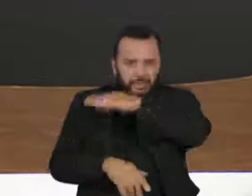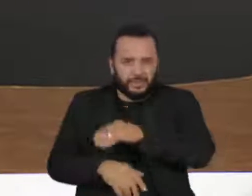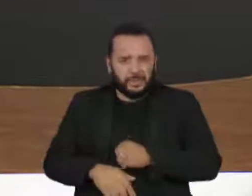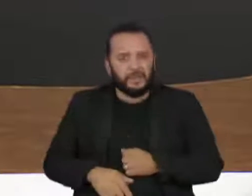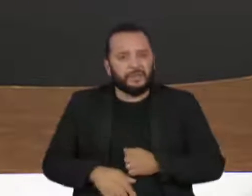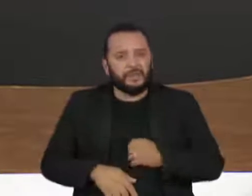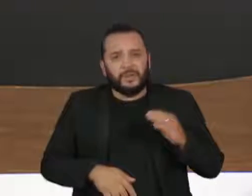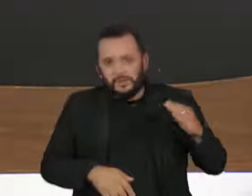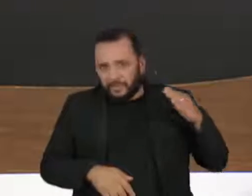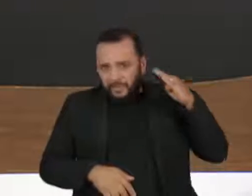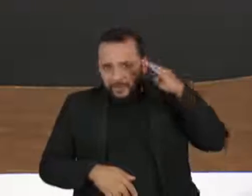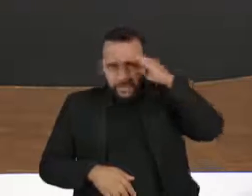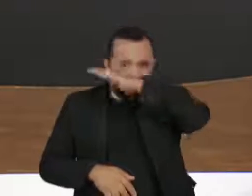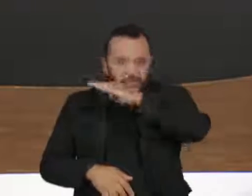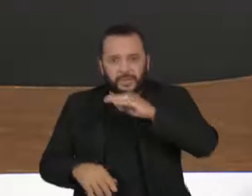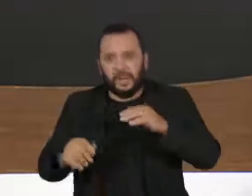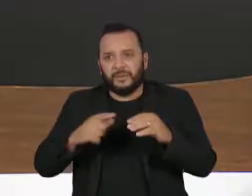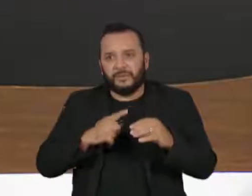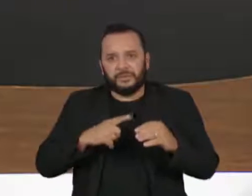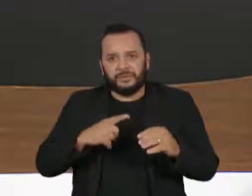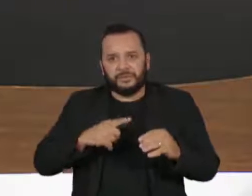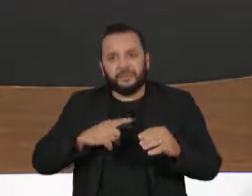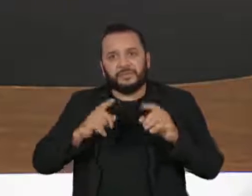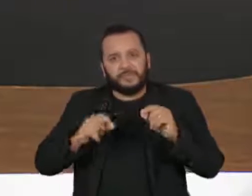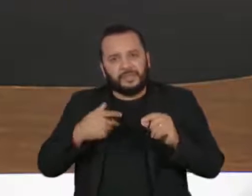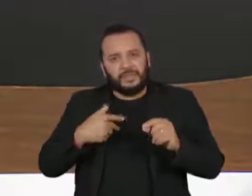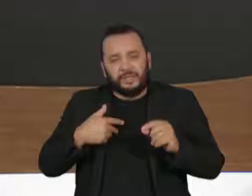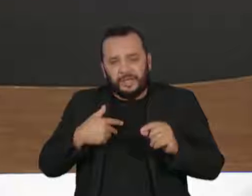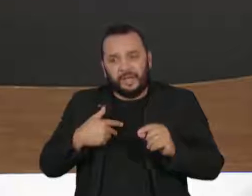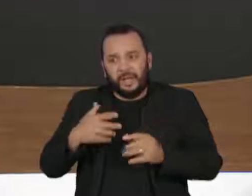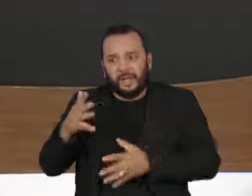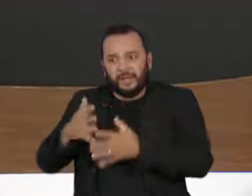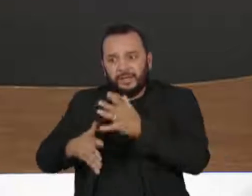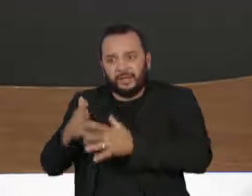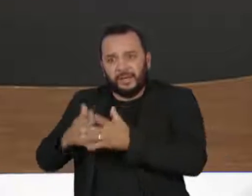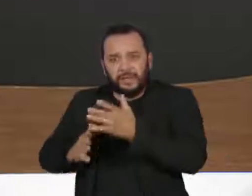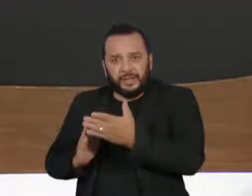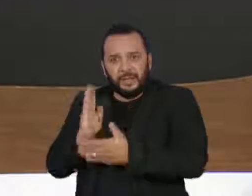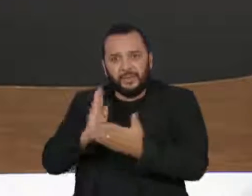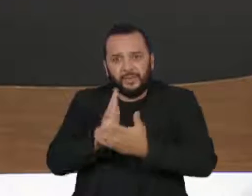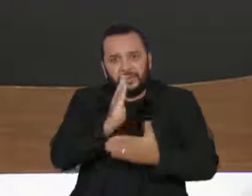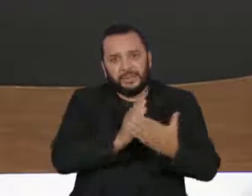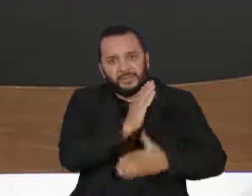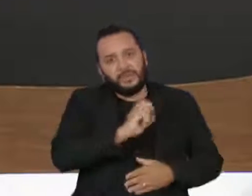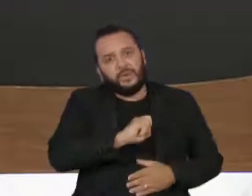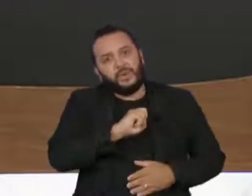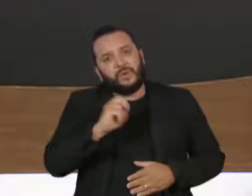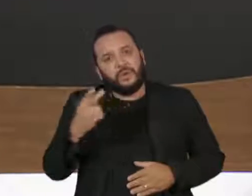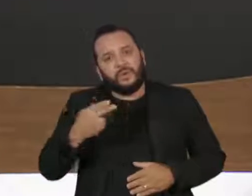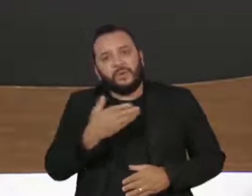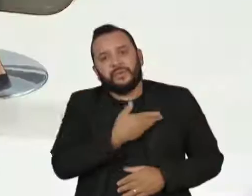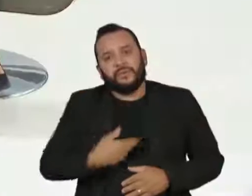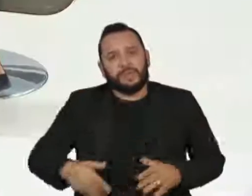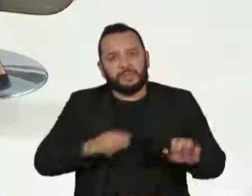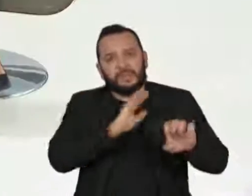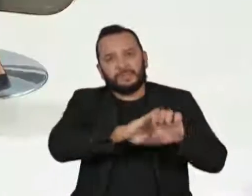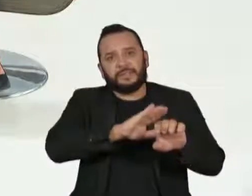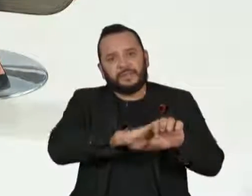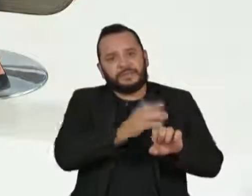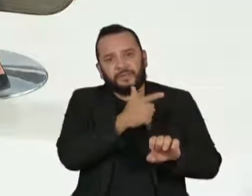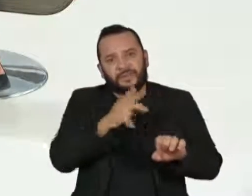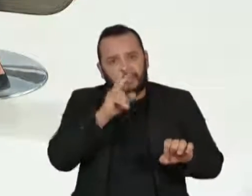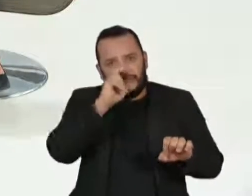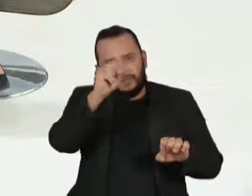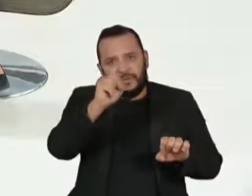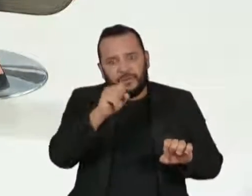promover tanto ruído, acabava atrapalhando que a boiada passasse? Ou é o governo de esquerda que não está tendo força